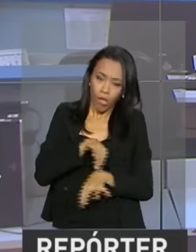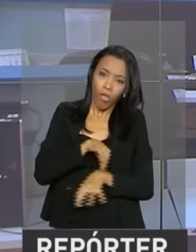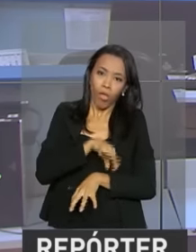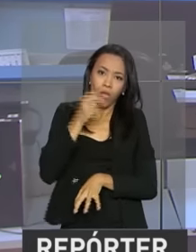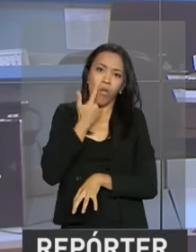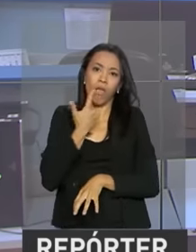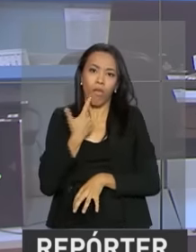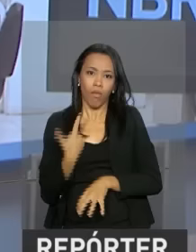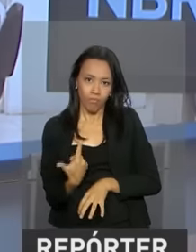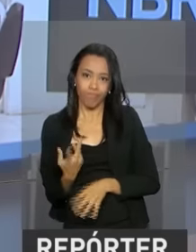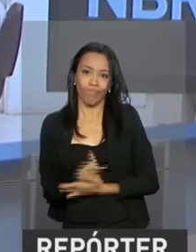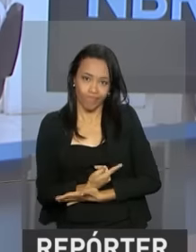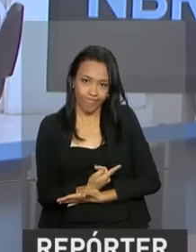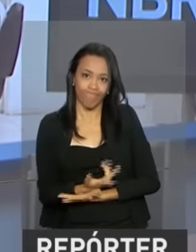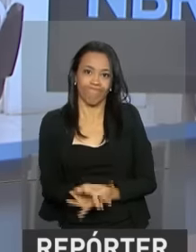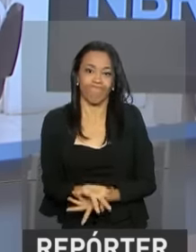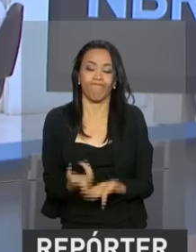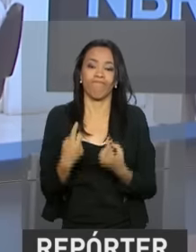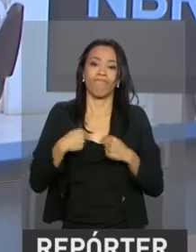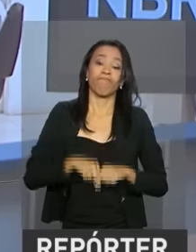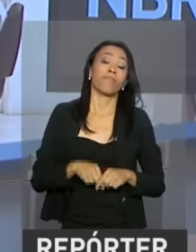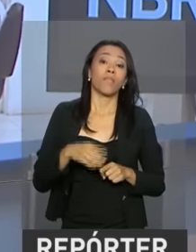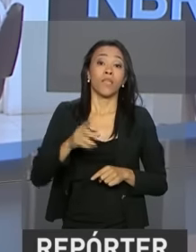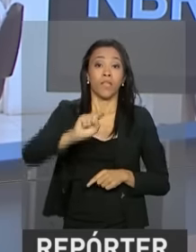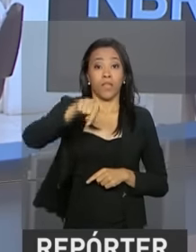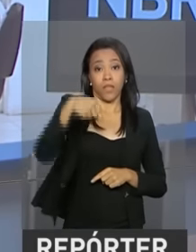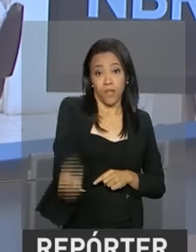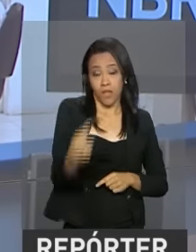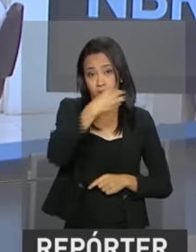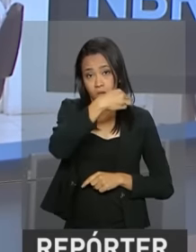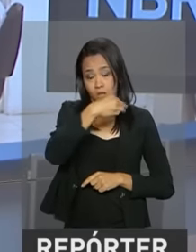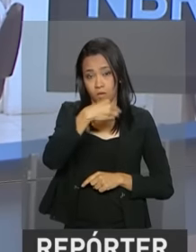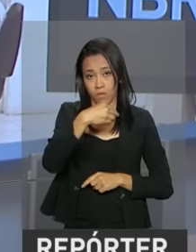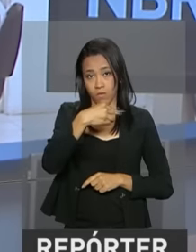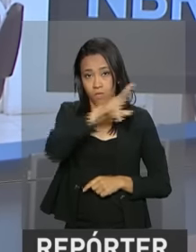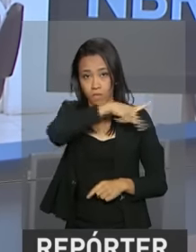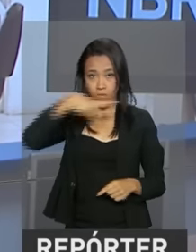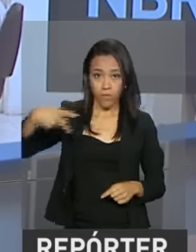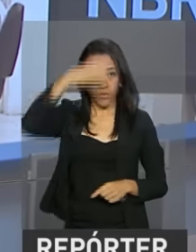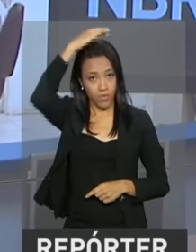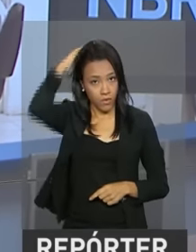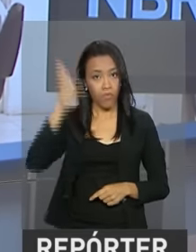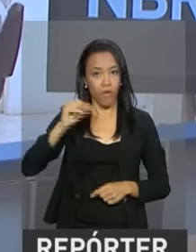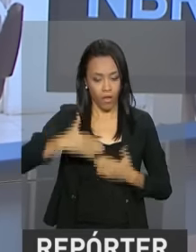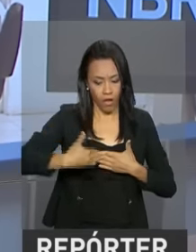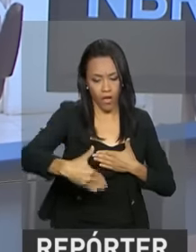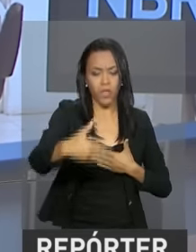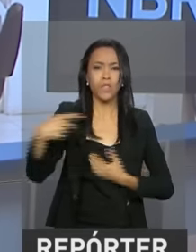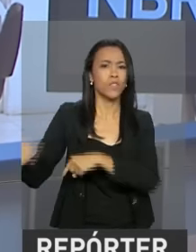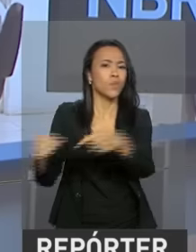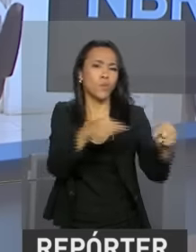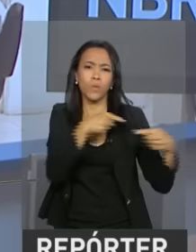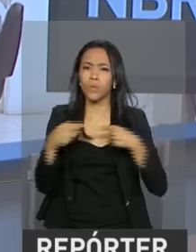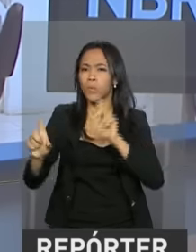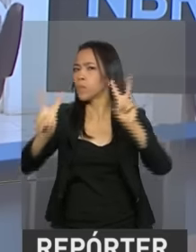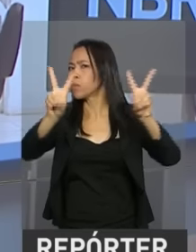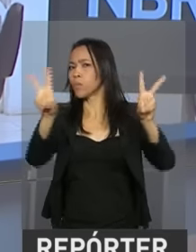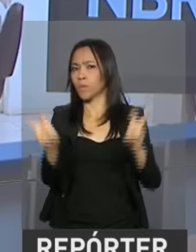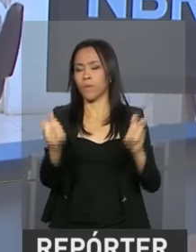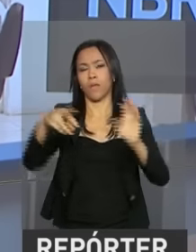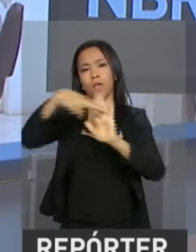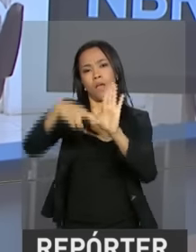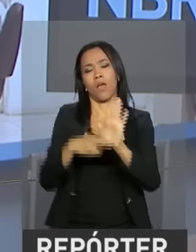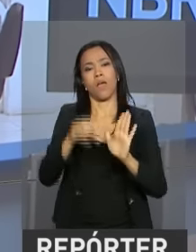tetrahidrocanabinol e o presidente Michel Temer vai discutir vai discutir hoje a reforma da Previdência com as centrais